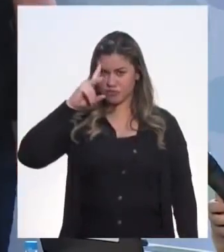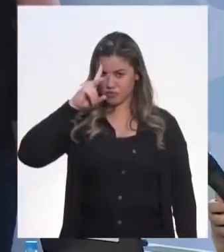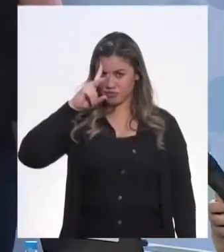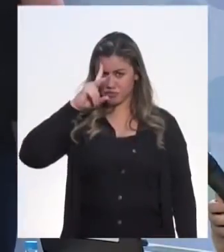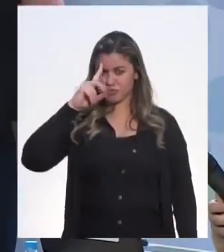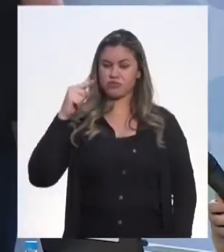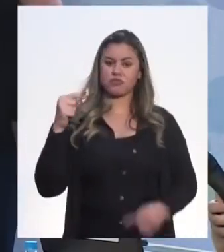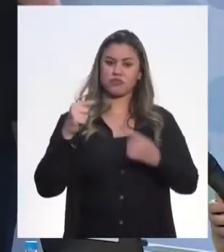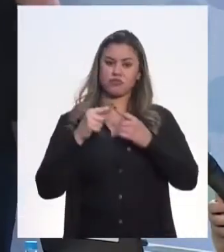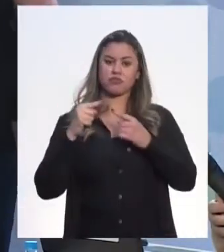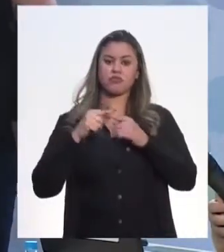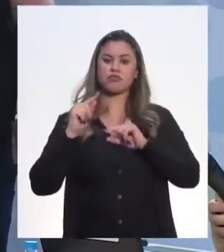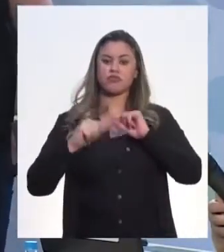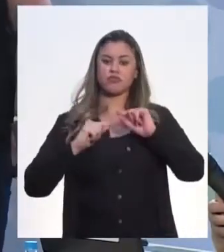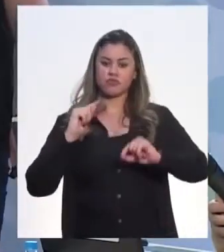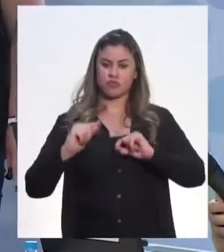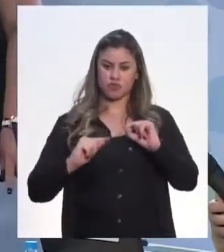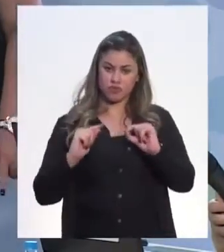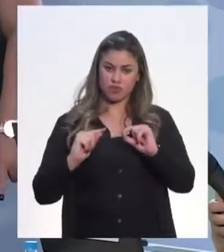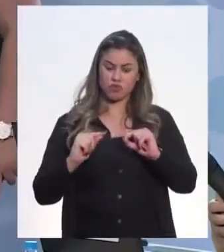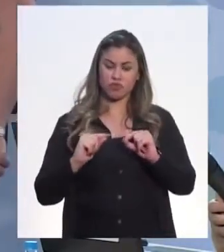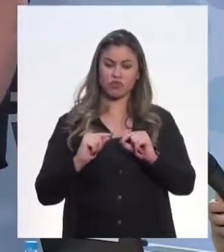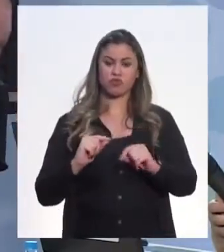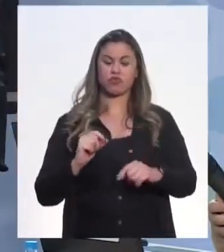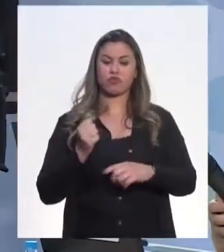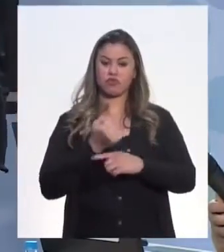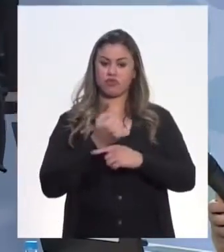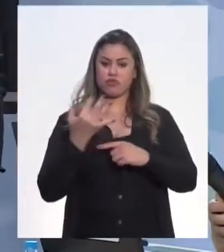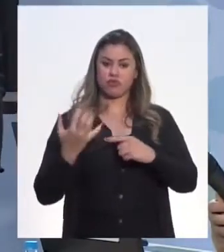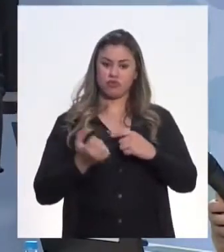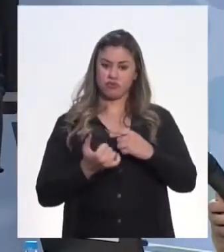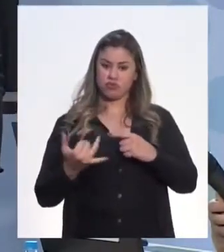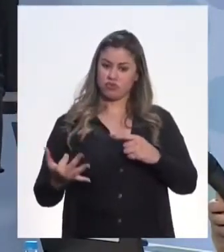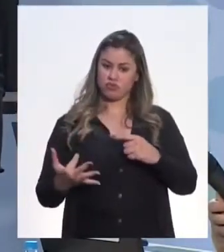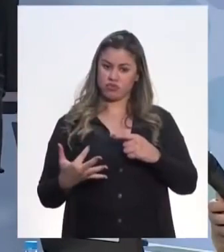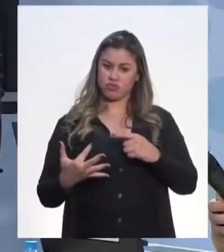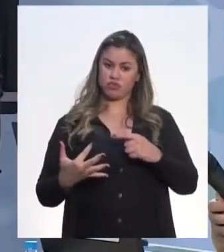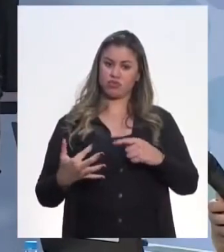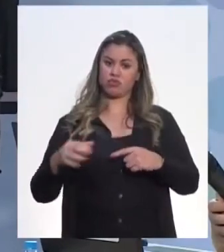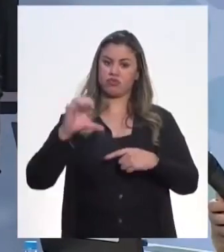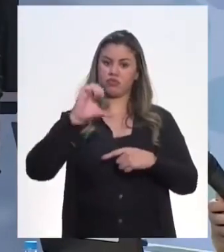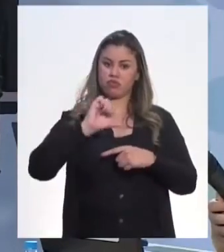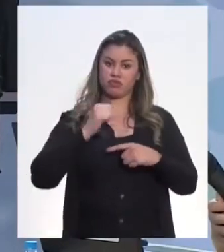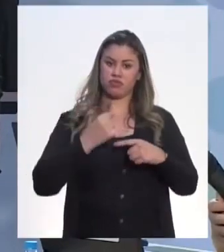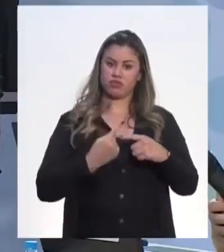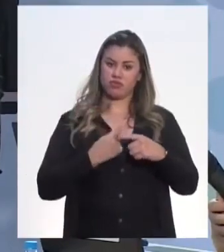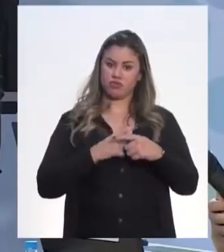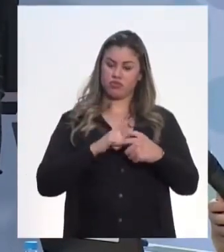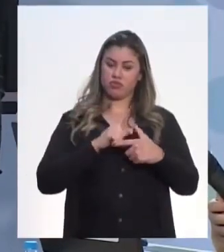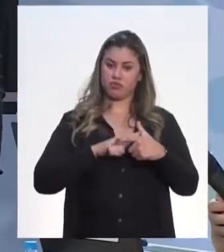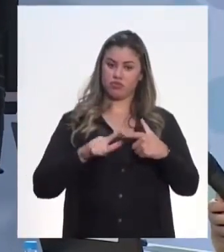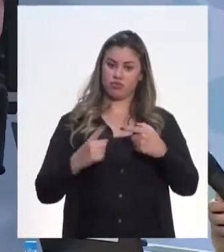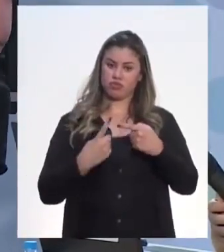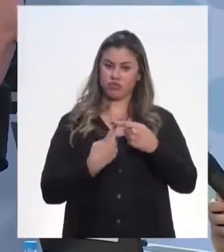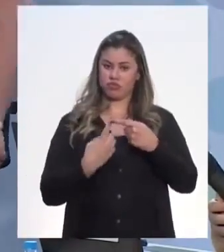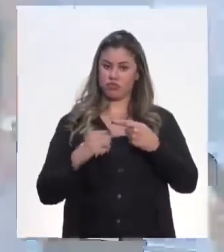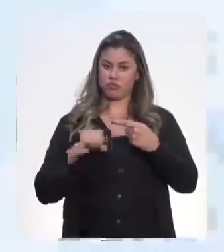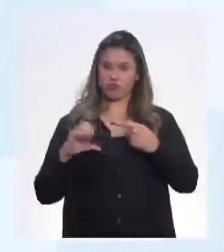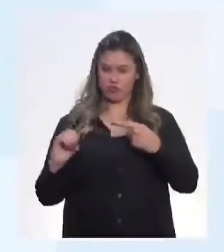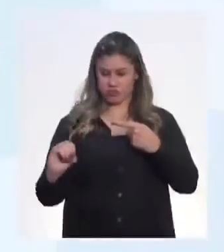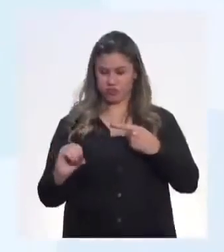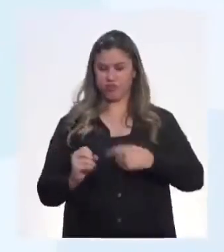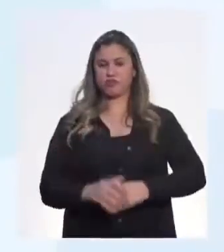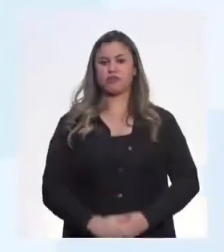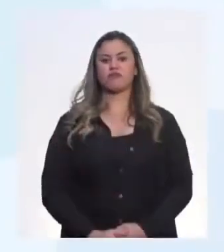eu posso escrever na forma fracionária O que é nove